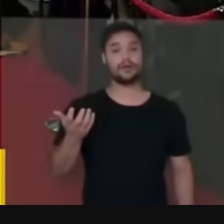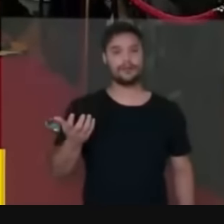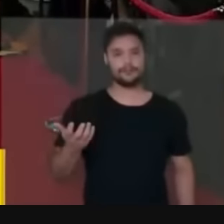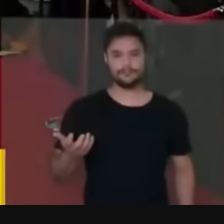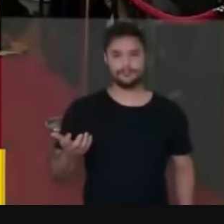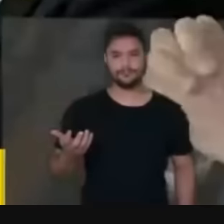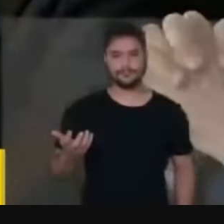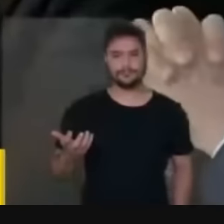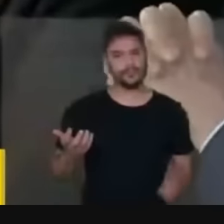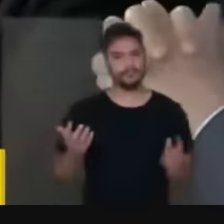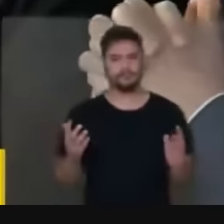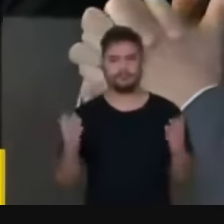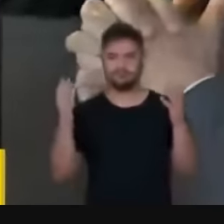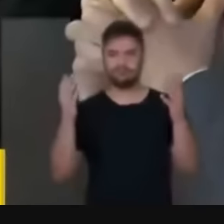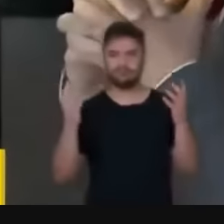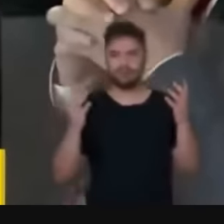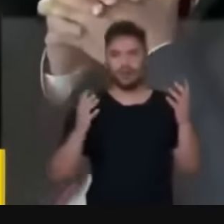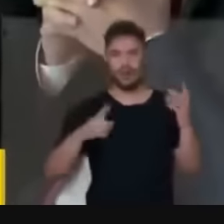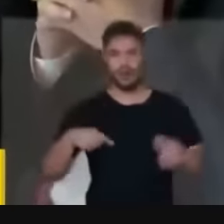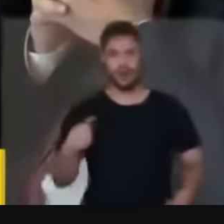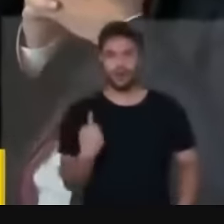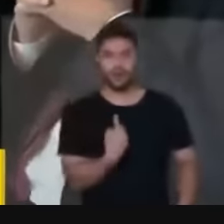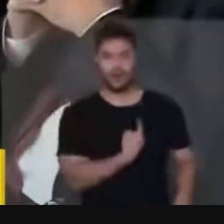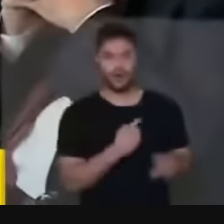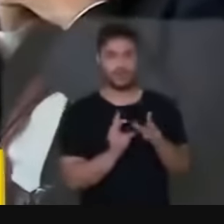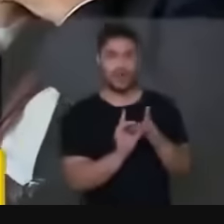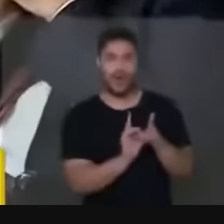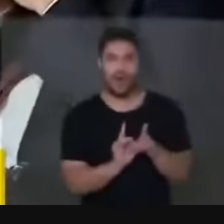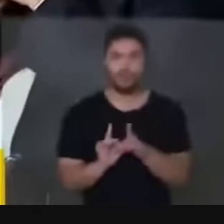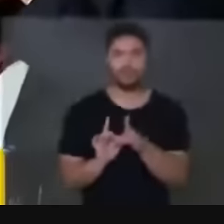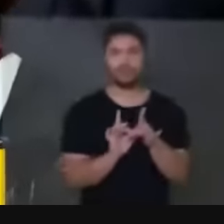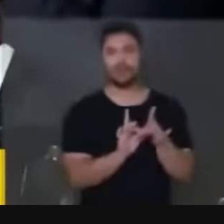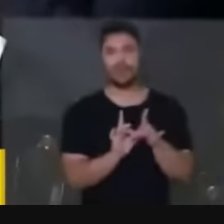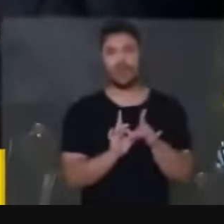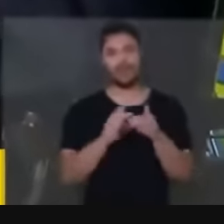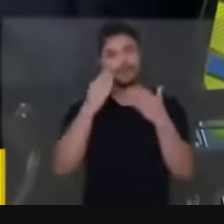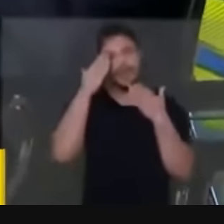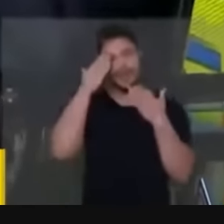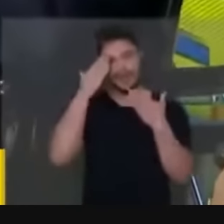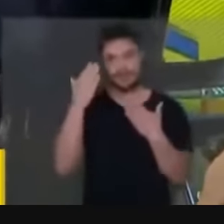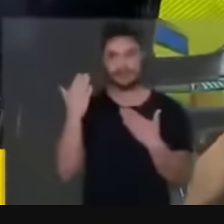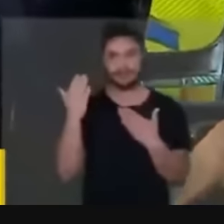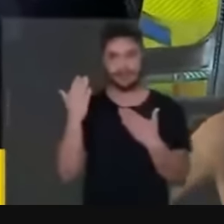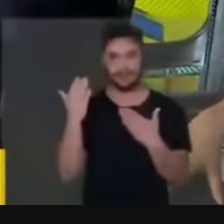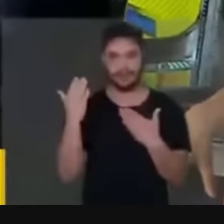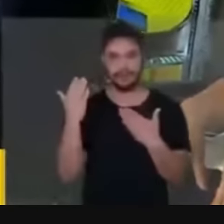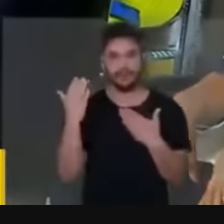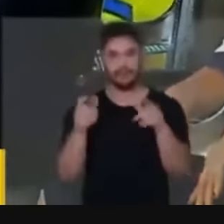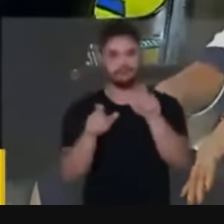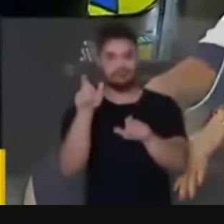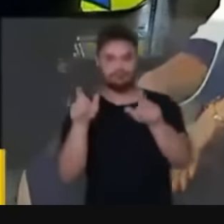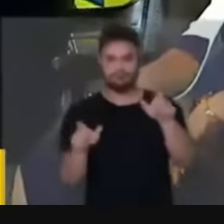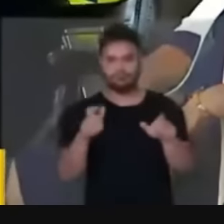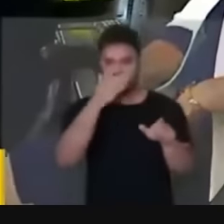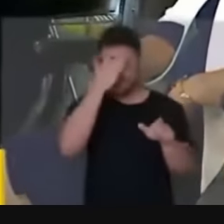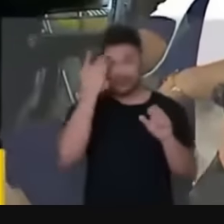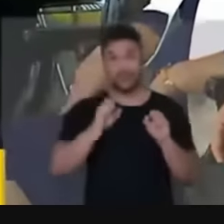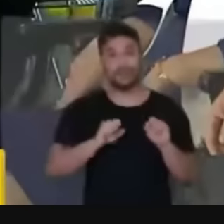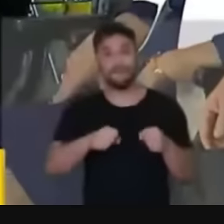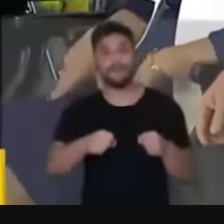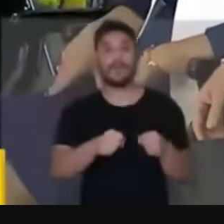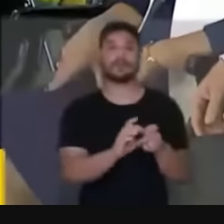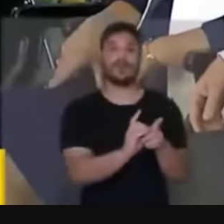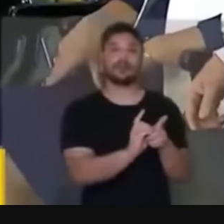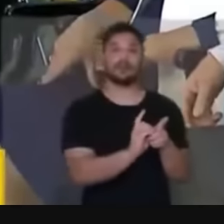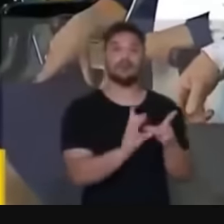para celebrar essa união, fazendo um agradecimento em nome de todos os democratas do país, a